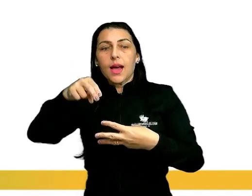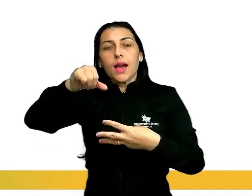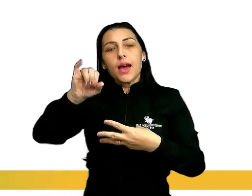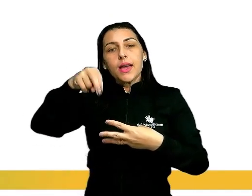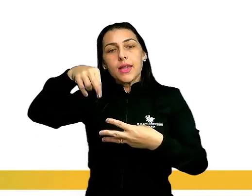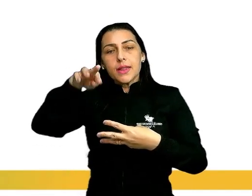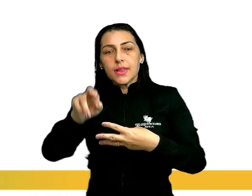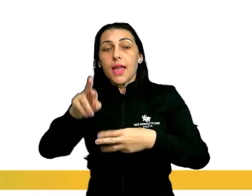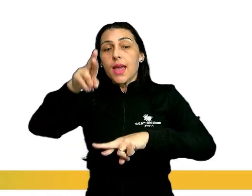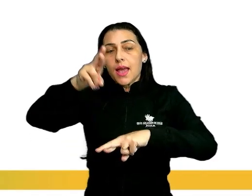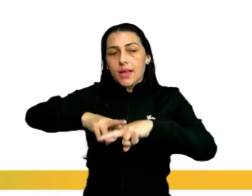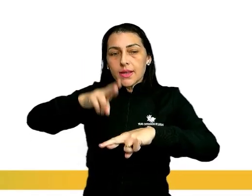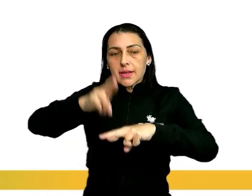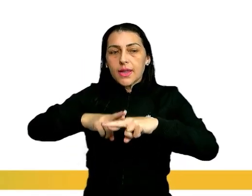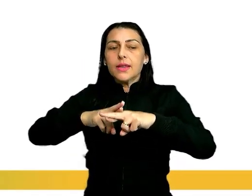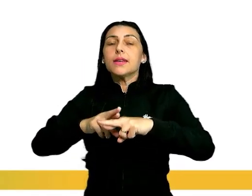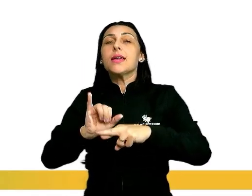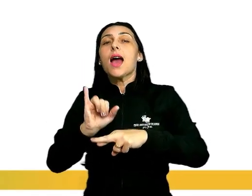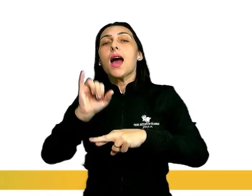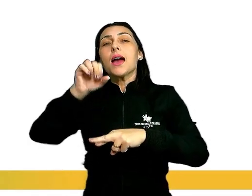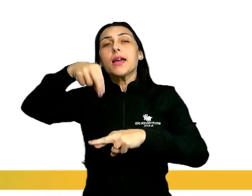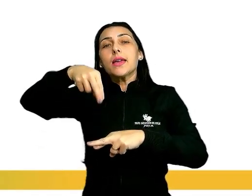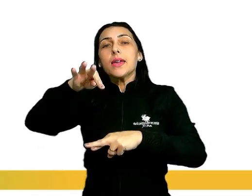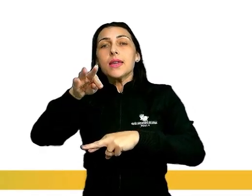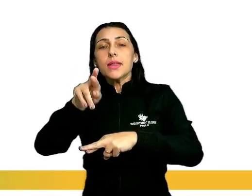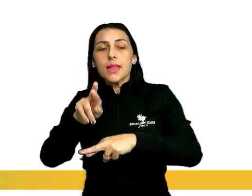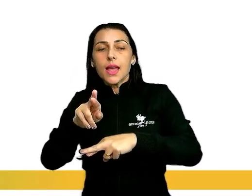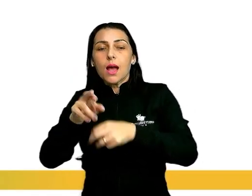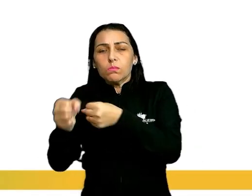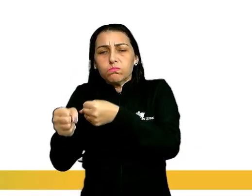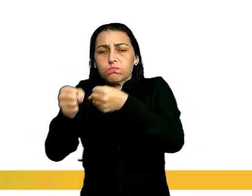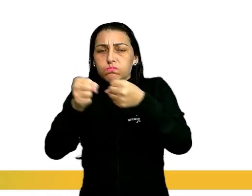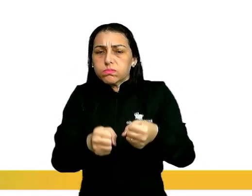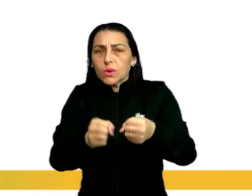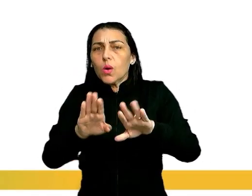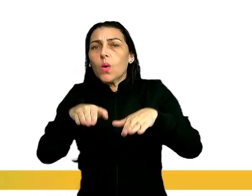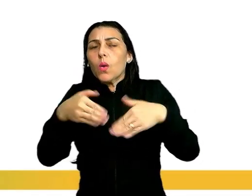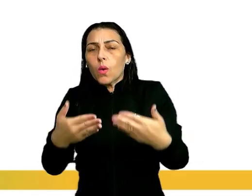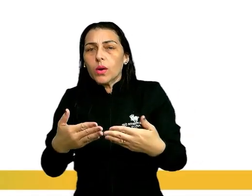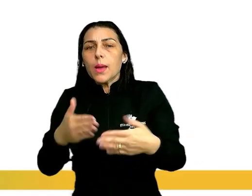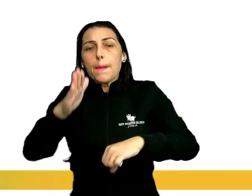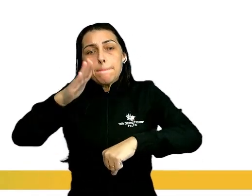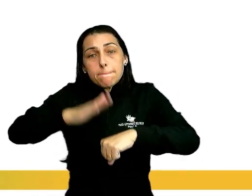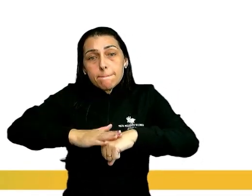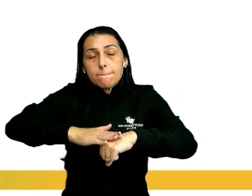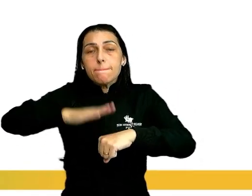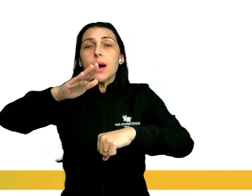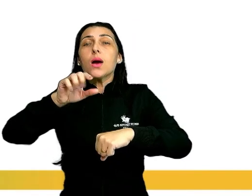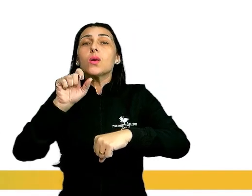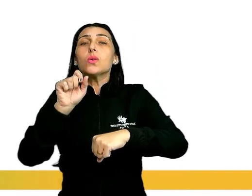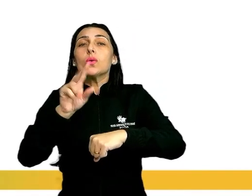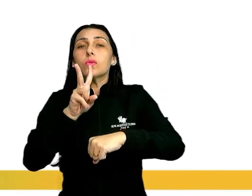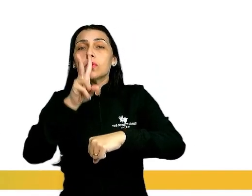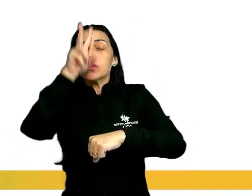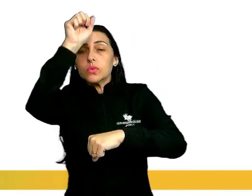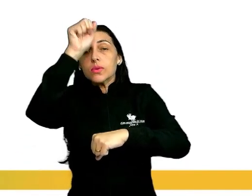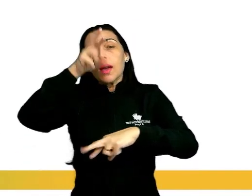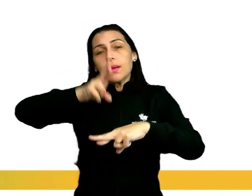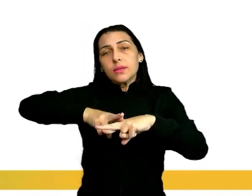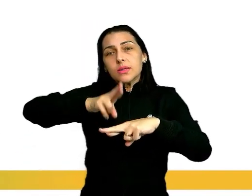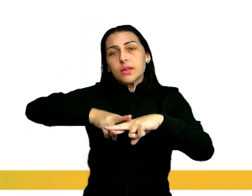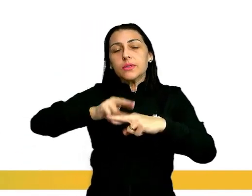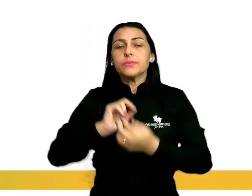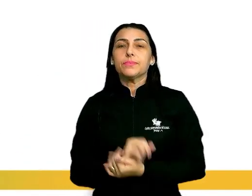interpotente olhando aqui nas figuras né onde você acha que a força potente vai ser maior que a força